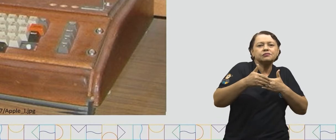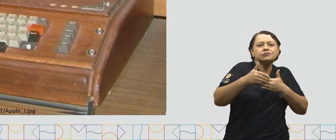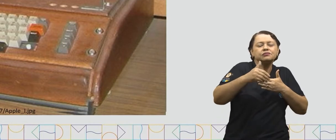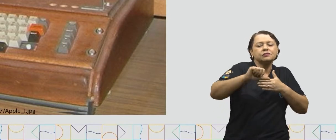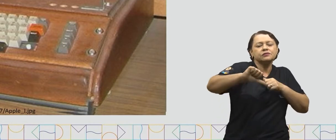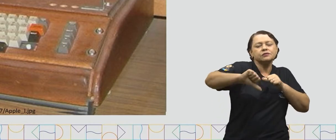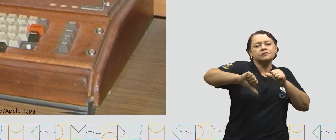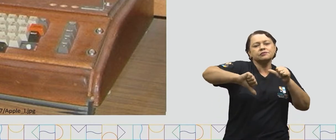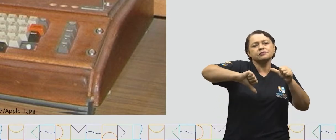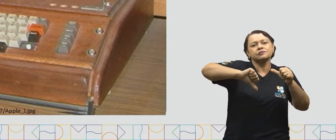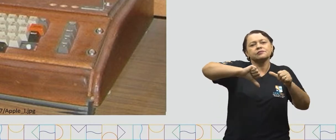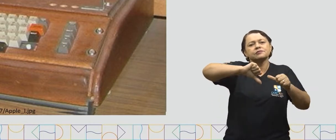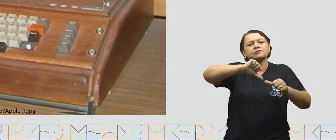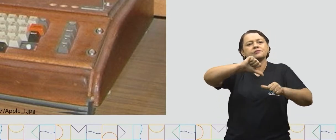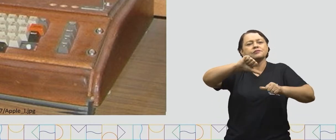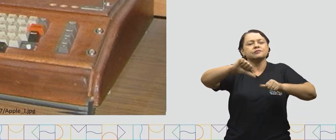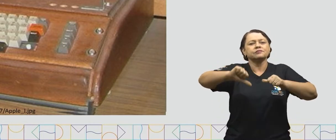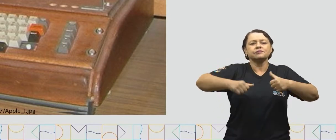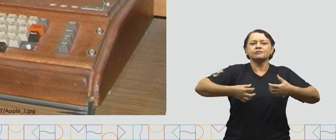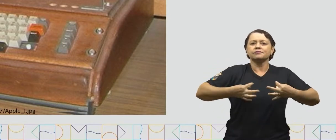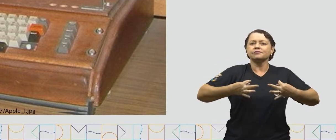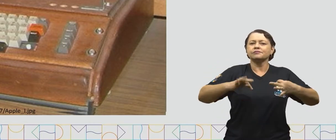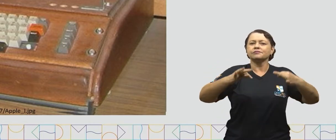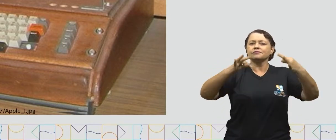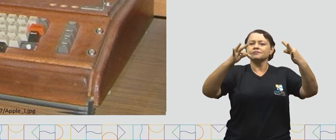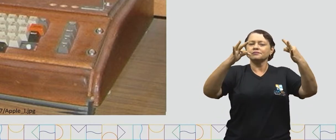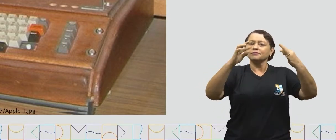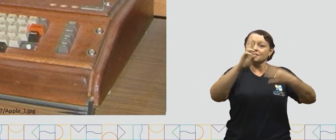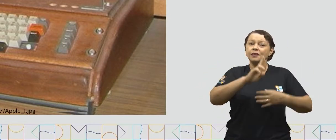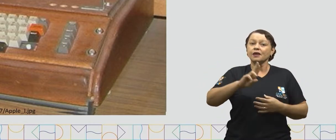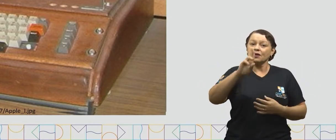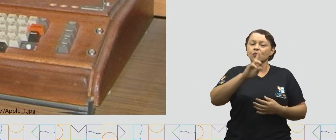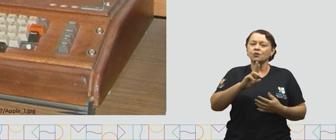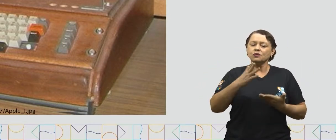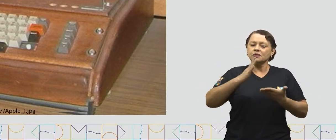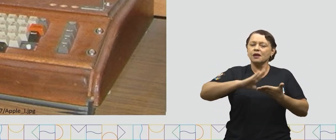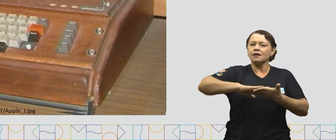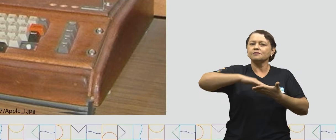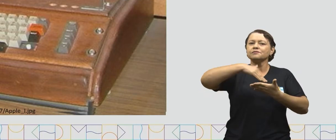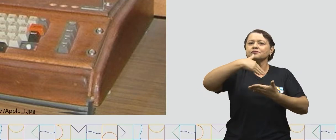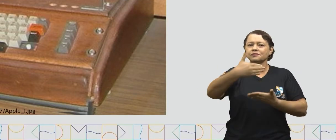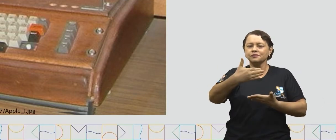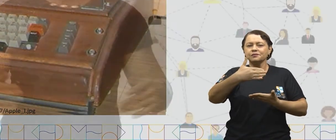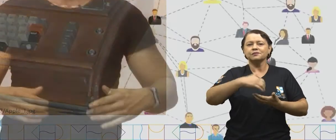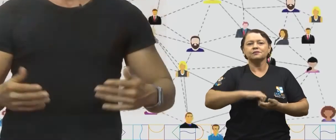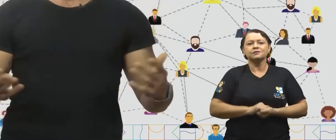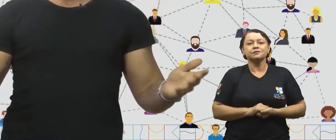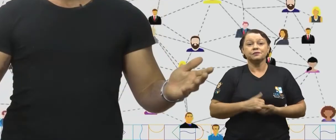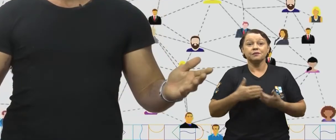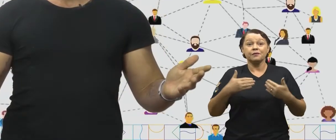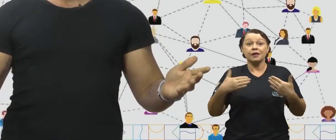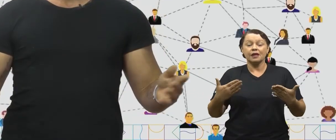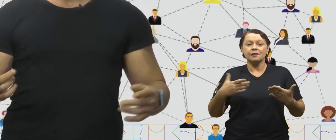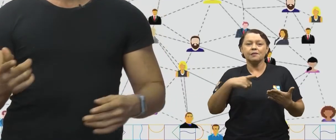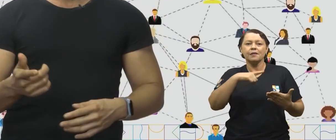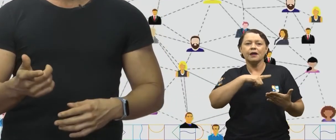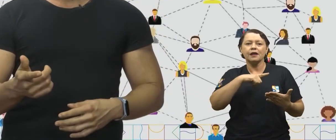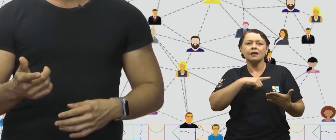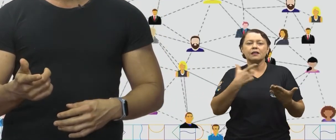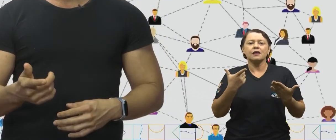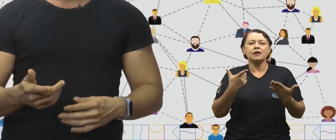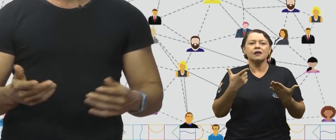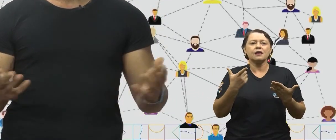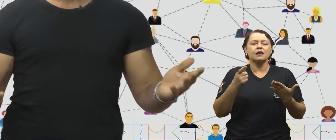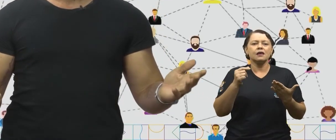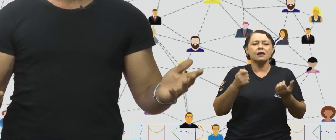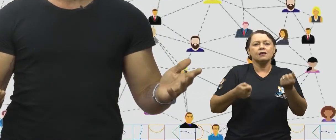modelo foi se aprimorando, tornando cada vez mais fácil o acesso a essa tecnologia. E para conectar os